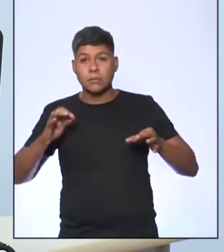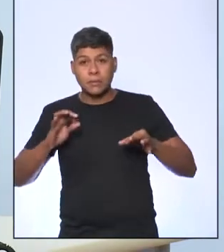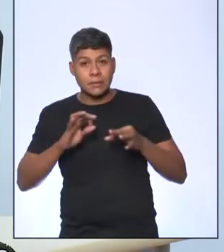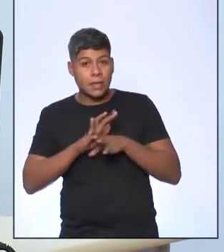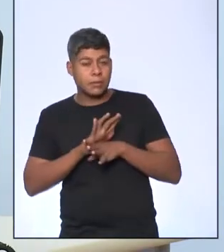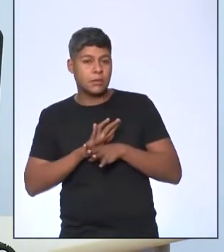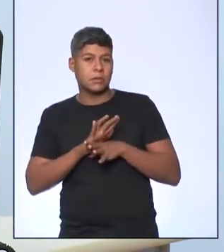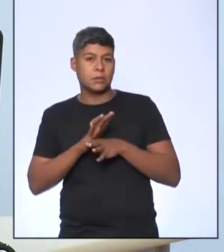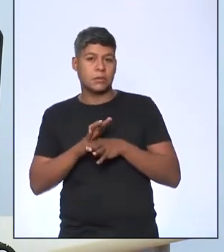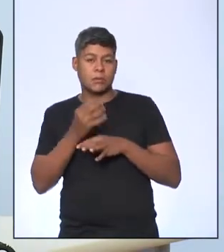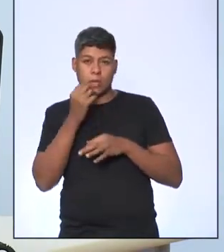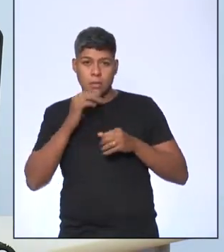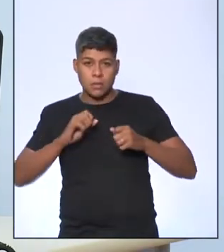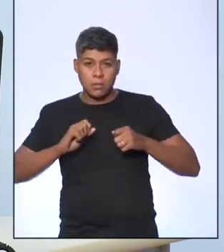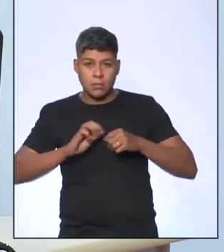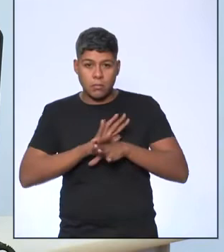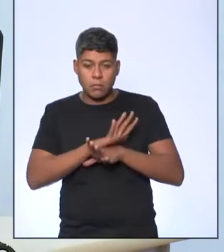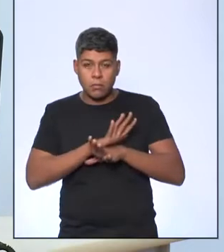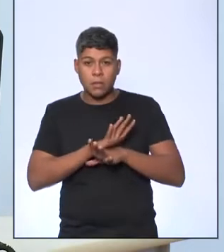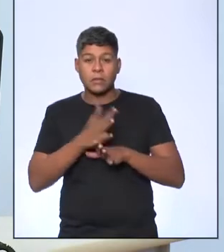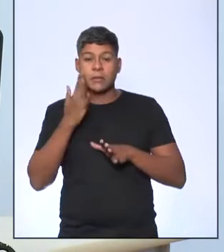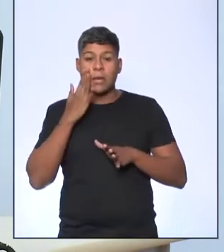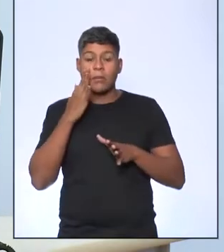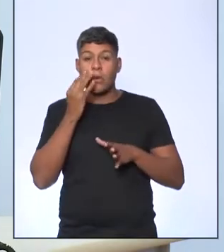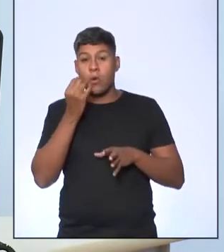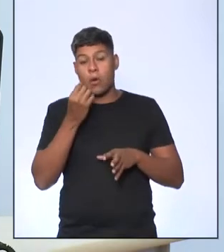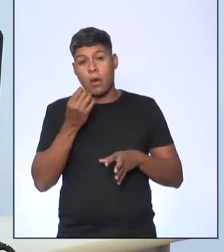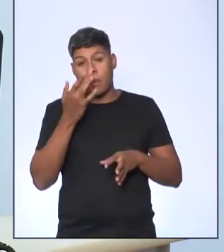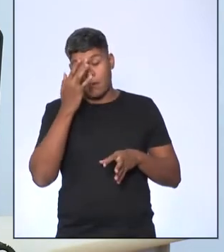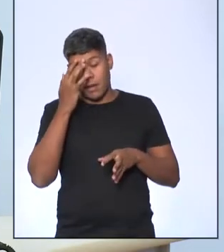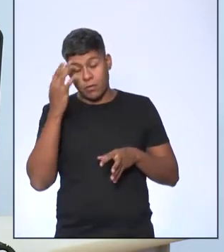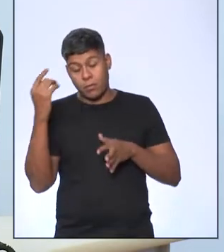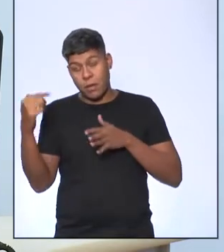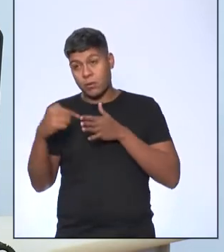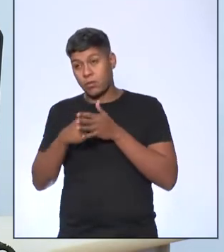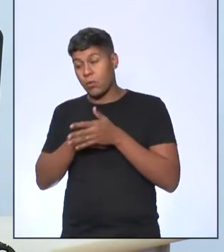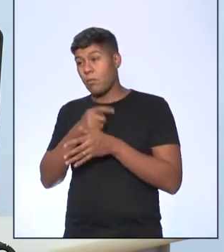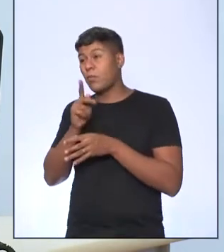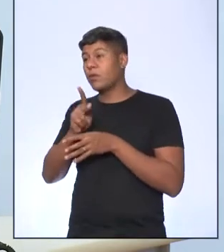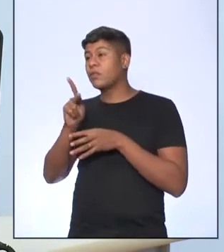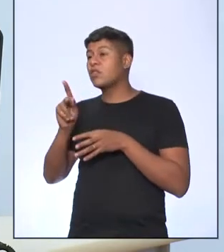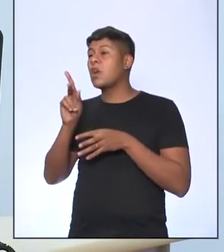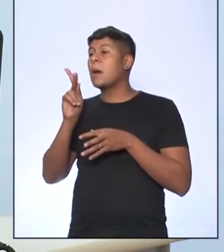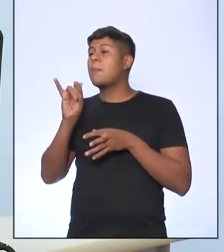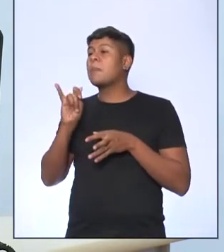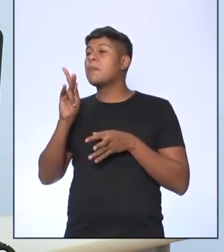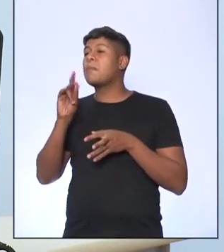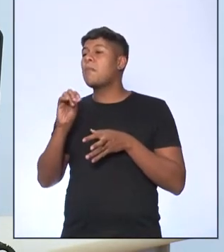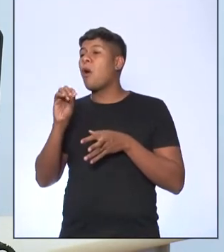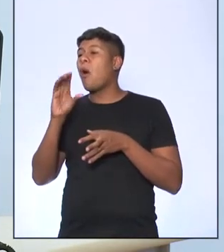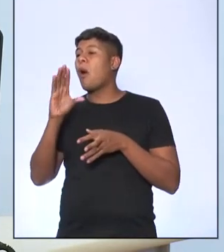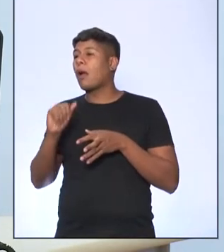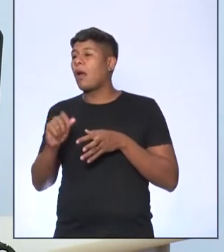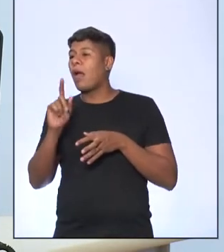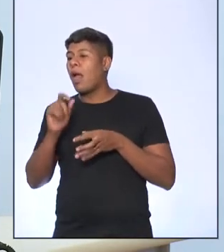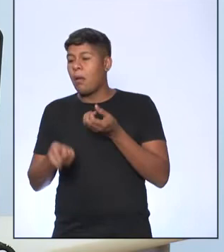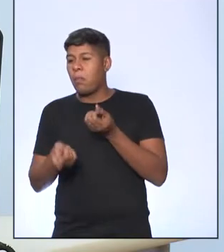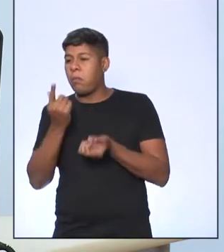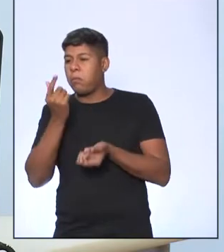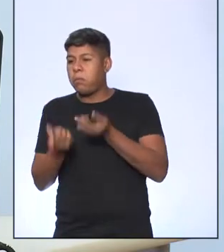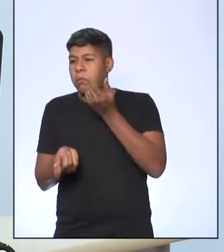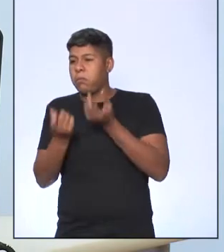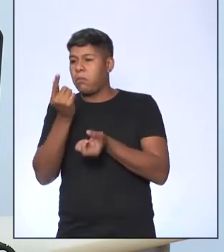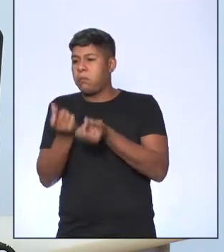ela se completa. Teve uma vez que um aluno falou assim, pô, professora, a pipoca não é um exemplo de equilíbrio